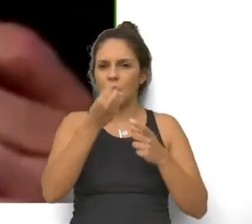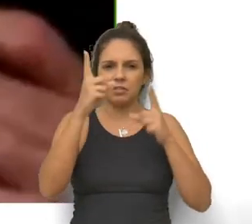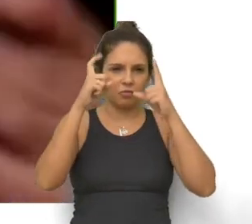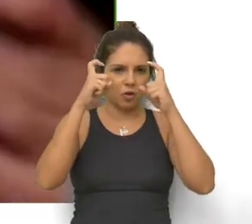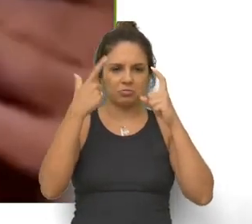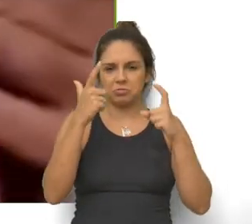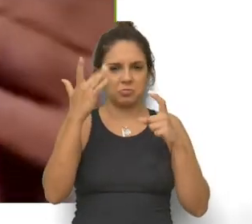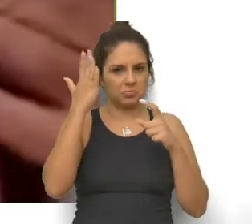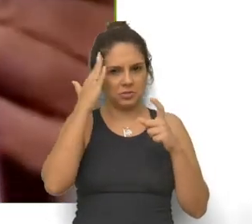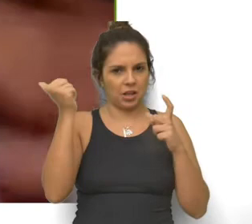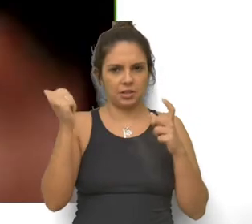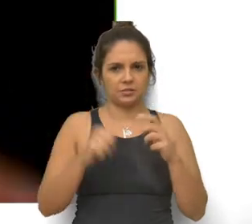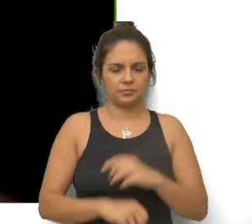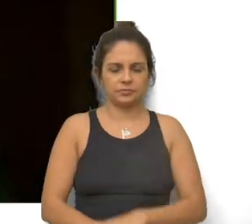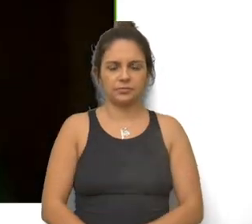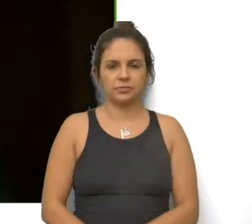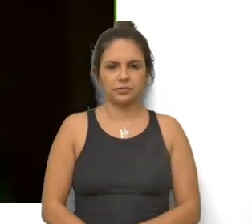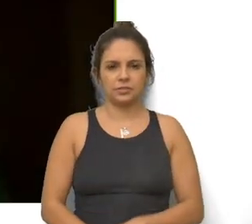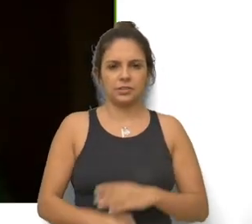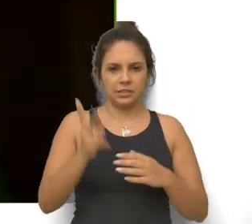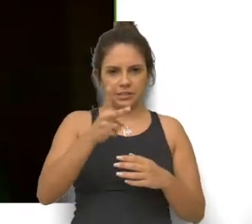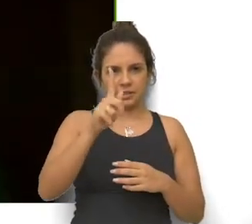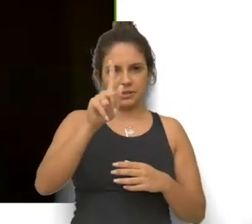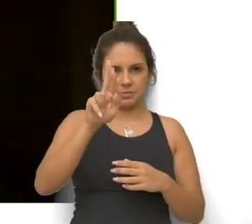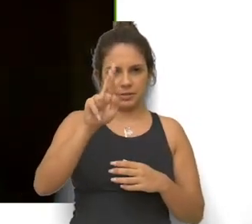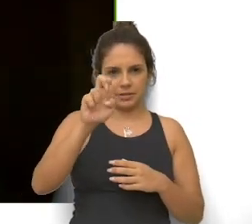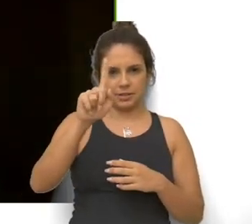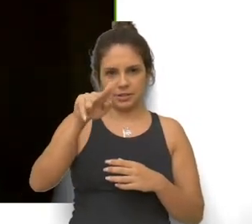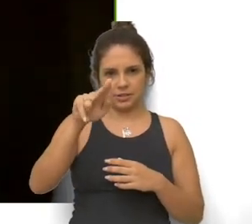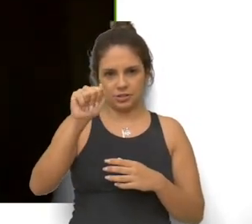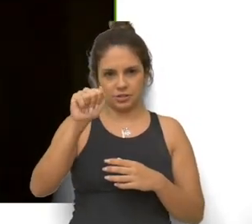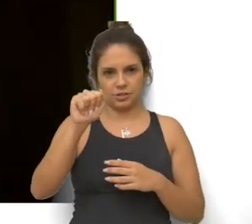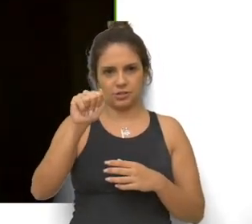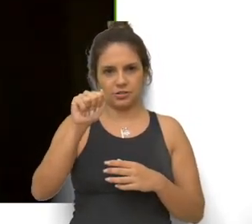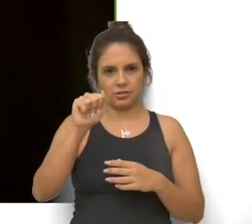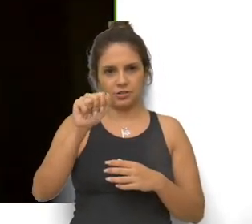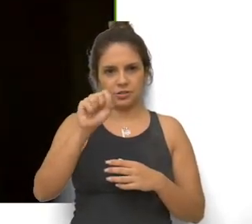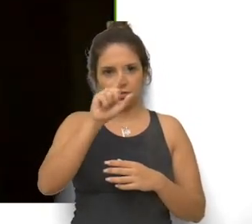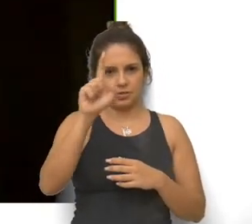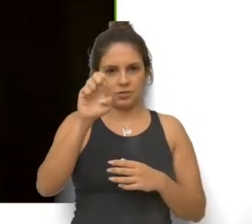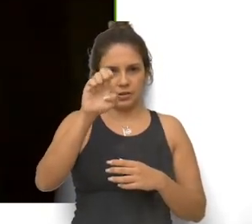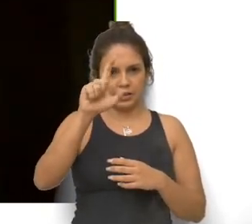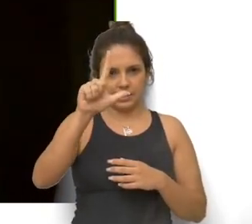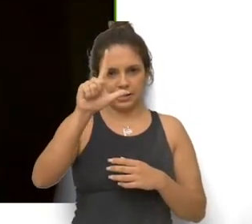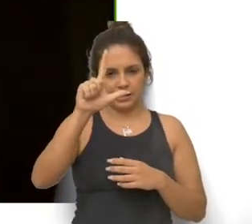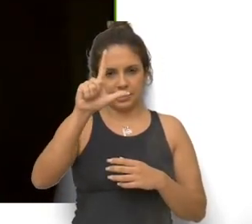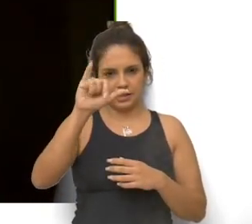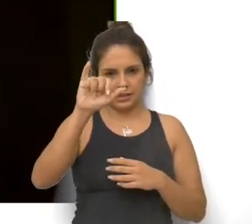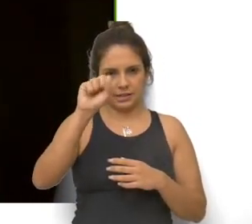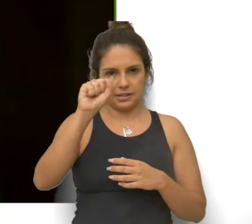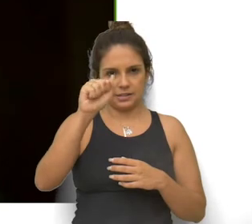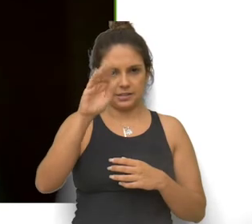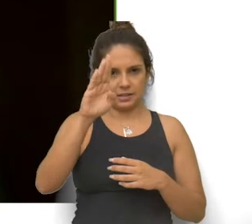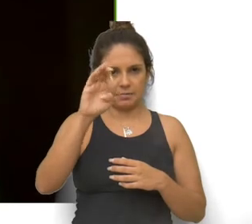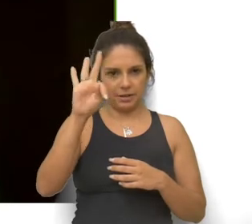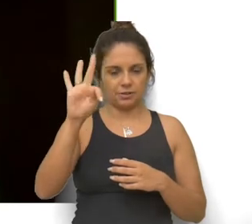aqui da Regina. É sempre a Regina Elizabeth. Ou Elizabeth Regina, não sei qual que seria.